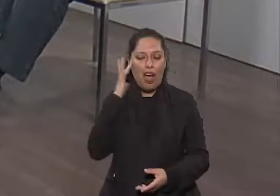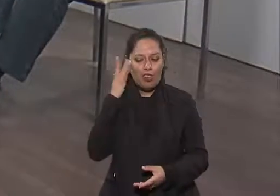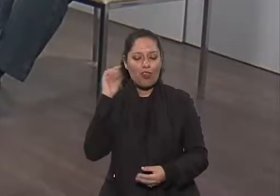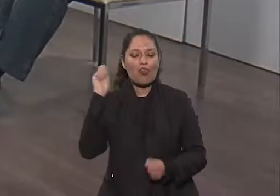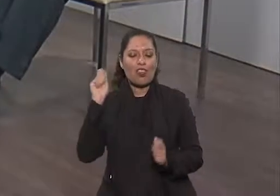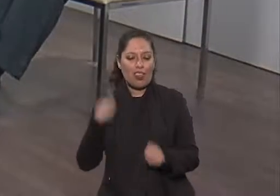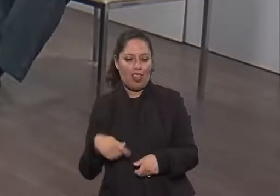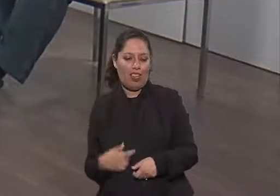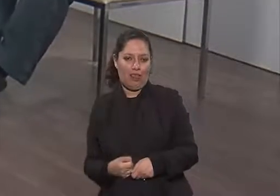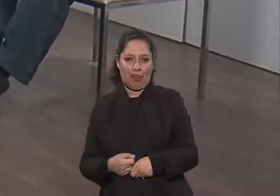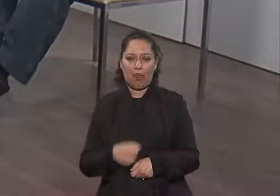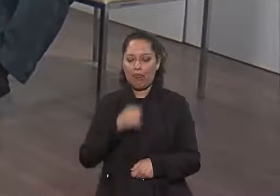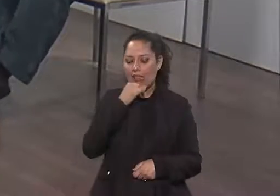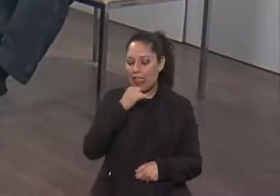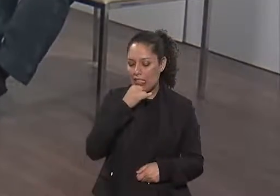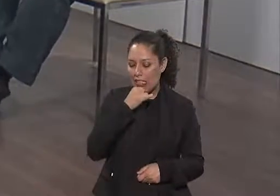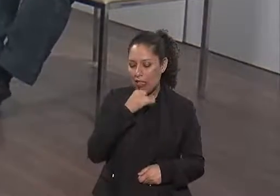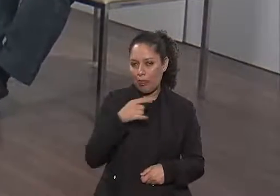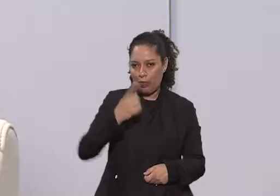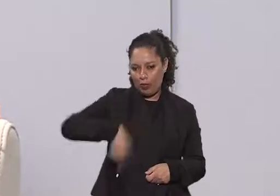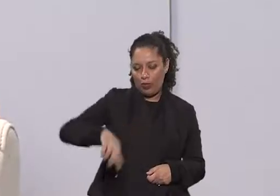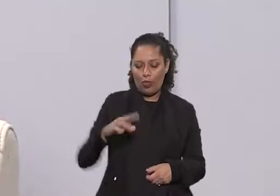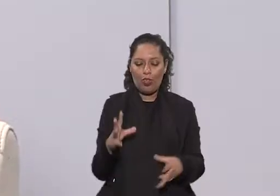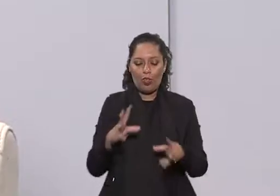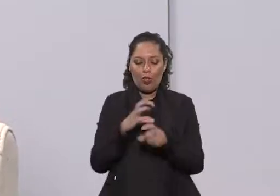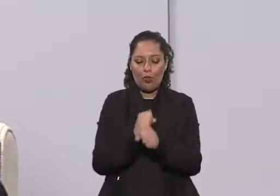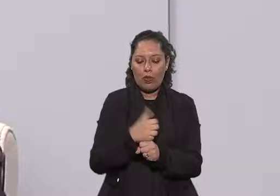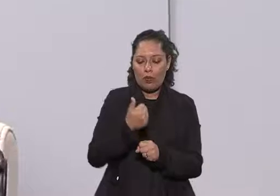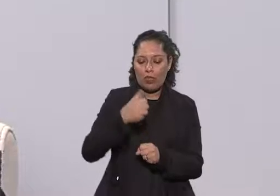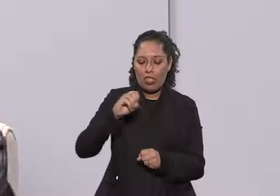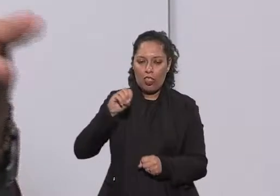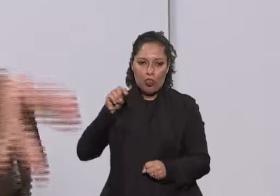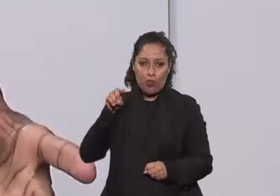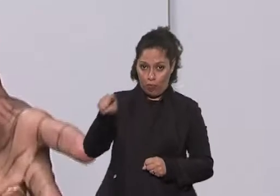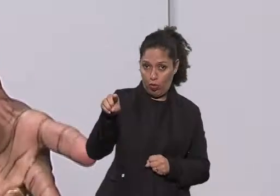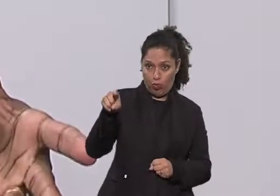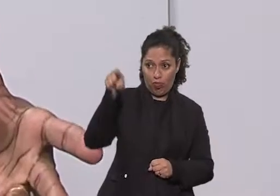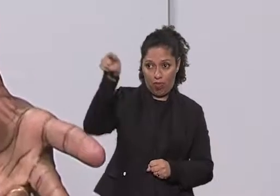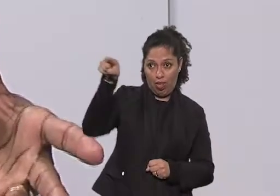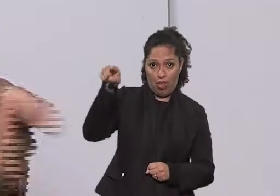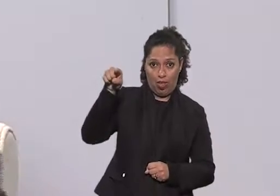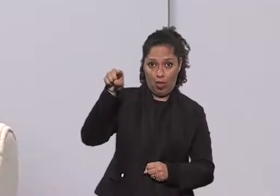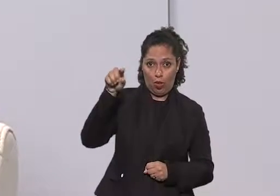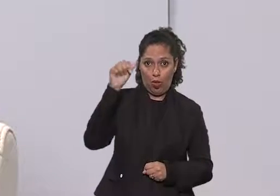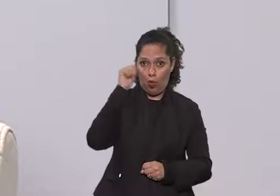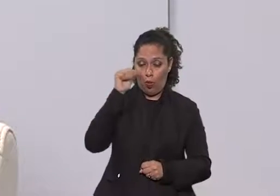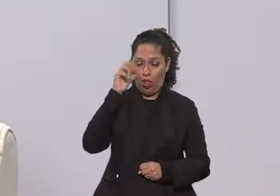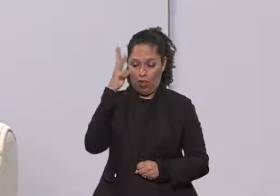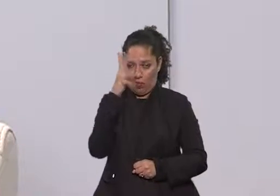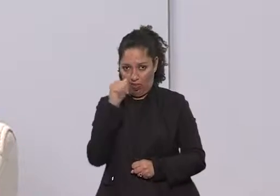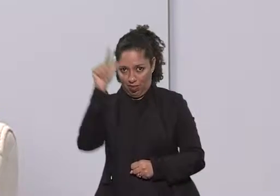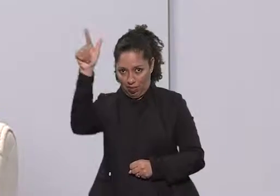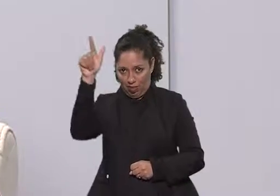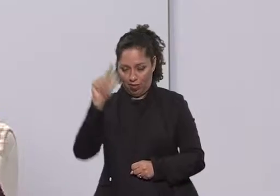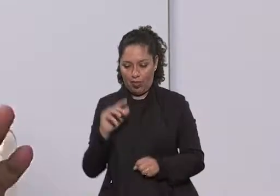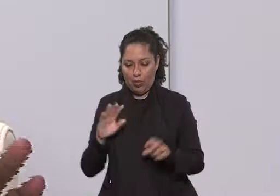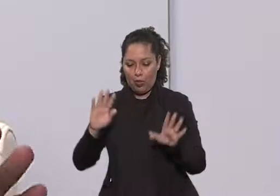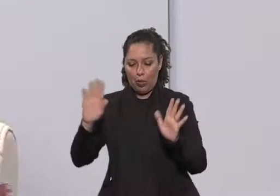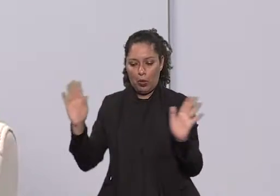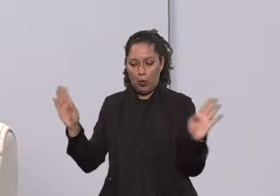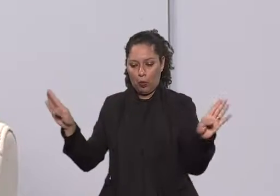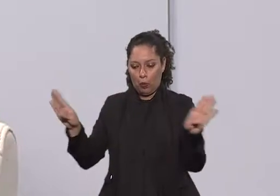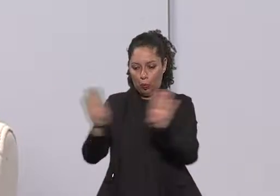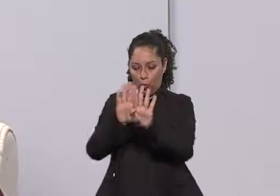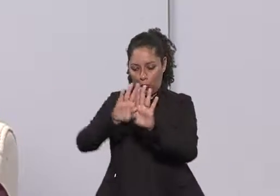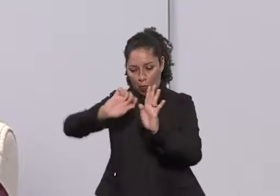um pacto da organização é verdade nós tivemos há aproximadamente dez mil torcedores no estádio do bangu em moça bonita e fechamos